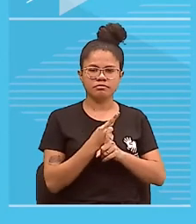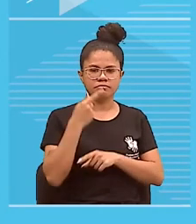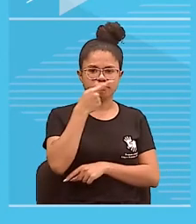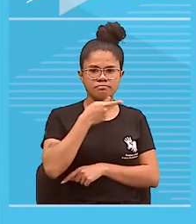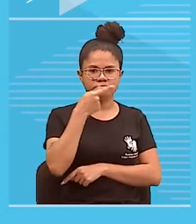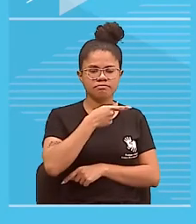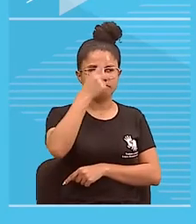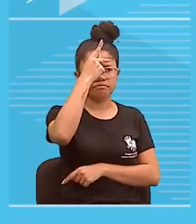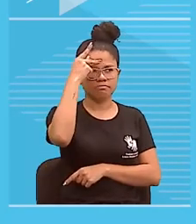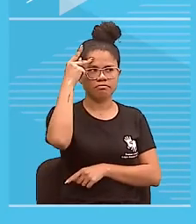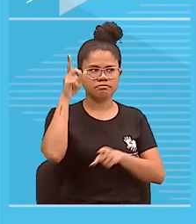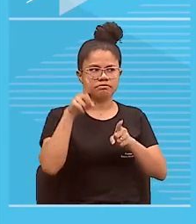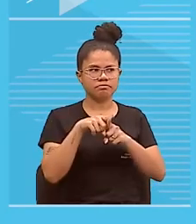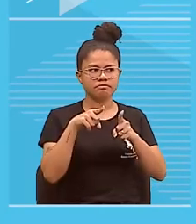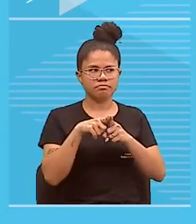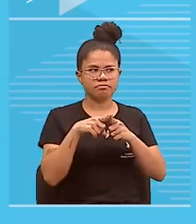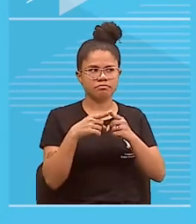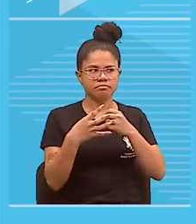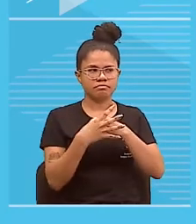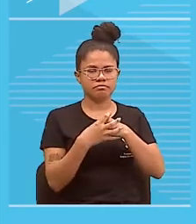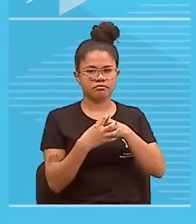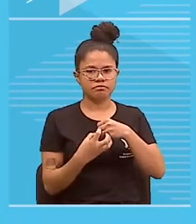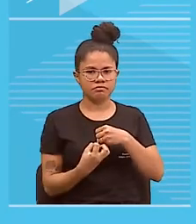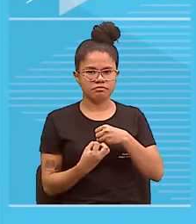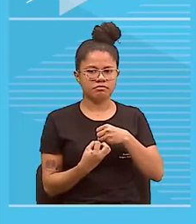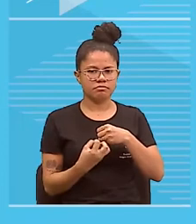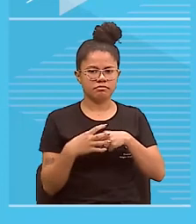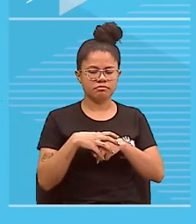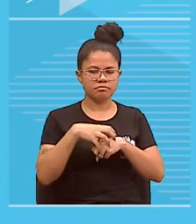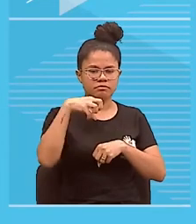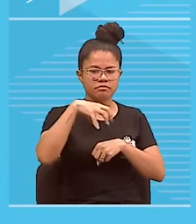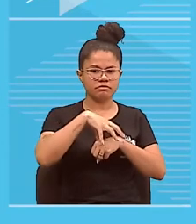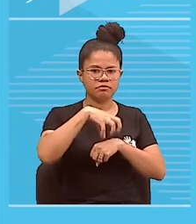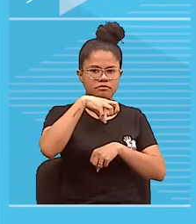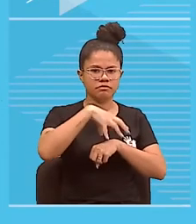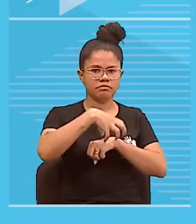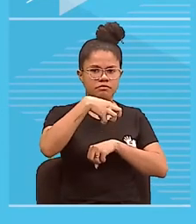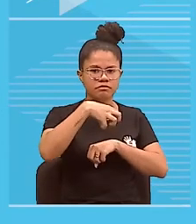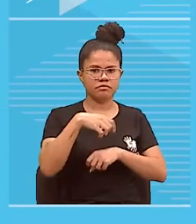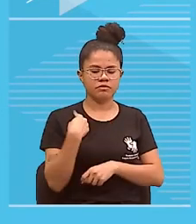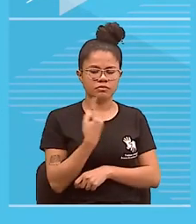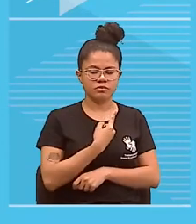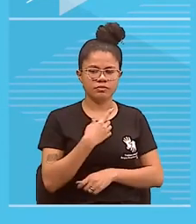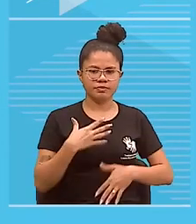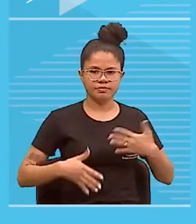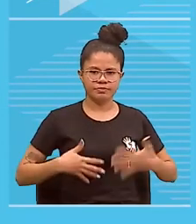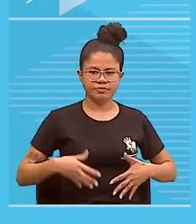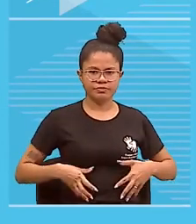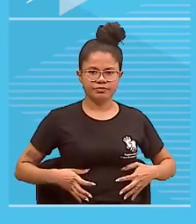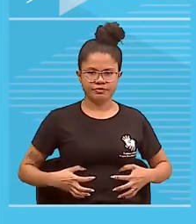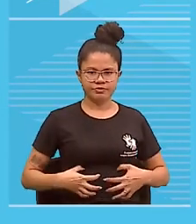e também dos fungos no nosso corpo está armazenado lá no fígado tá bom